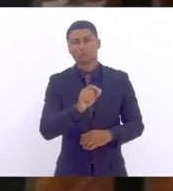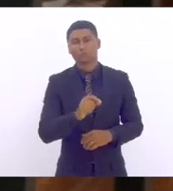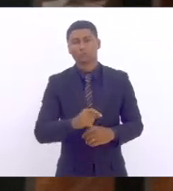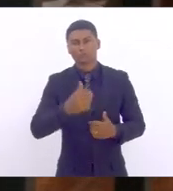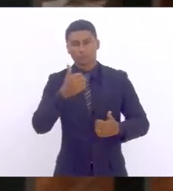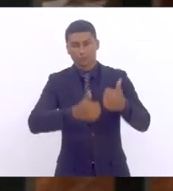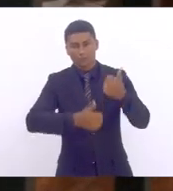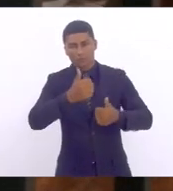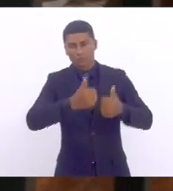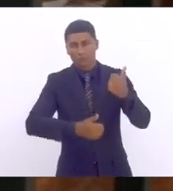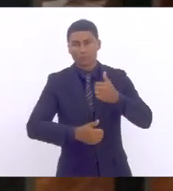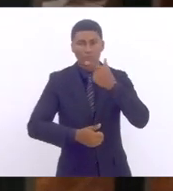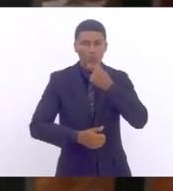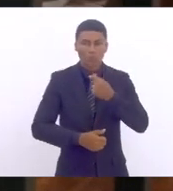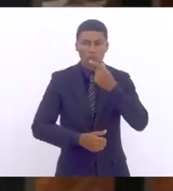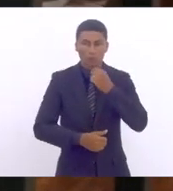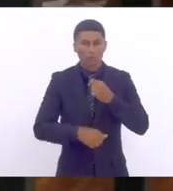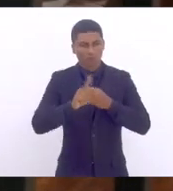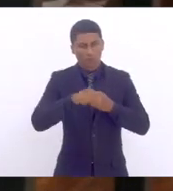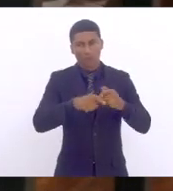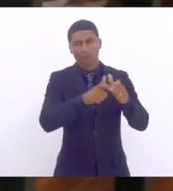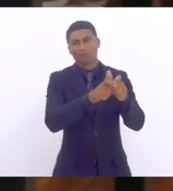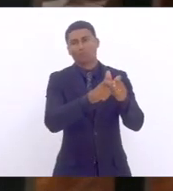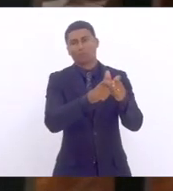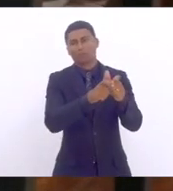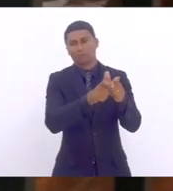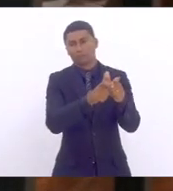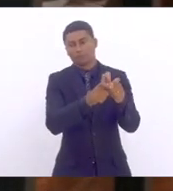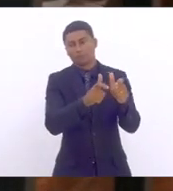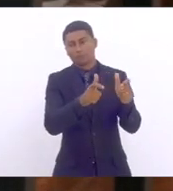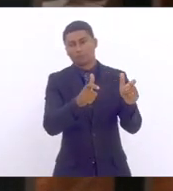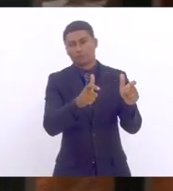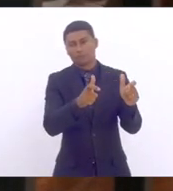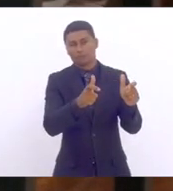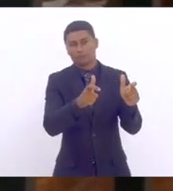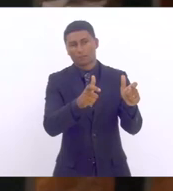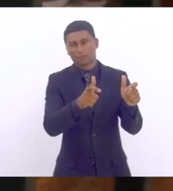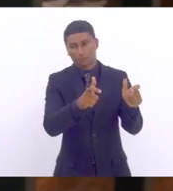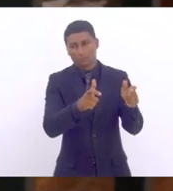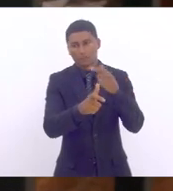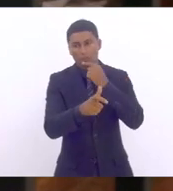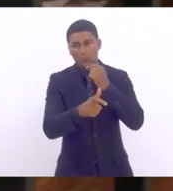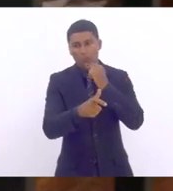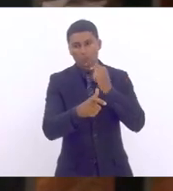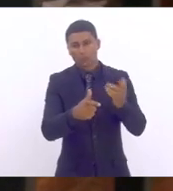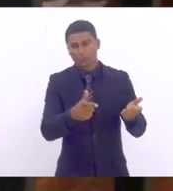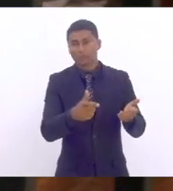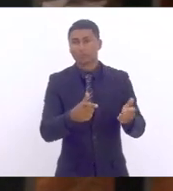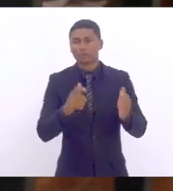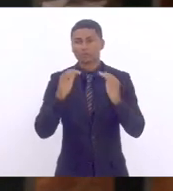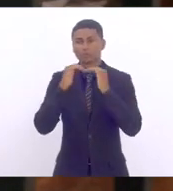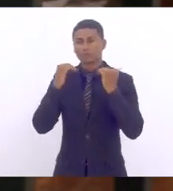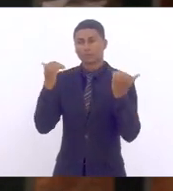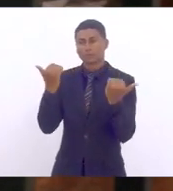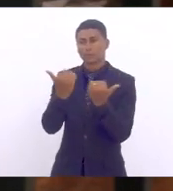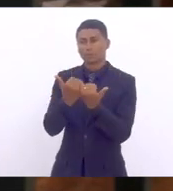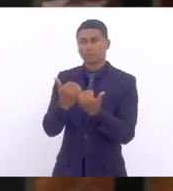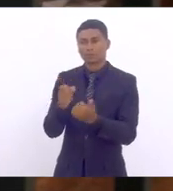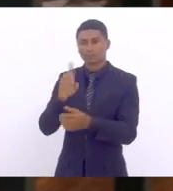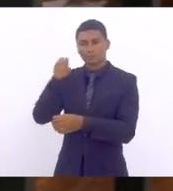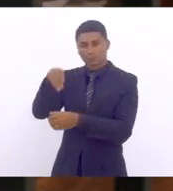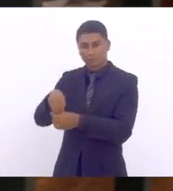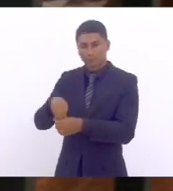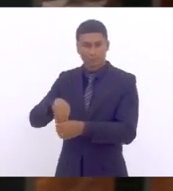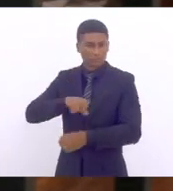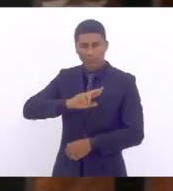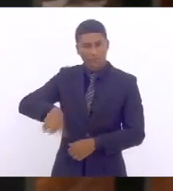futebol masculino é majoritariamente composto por homens. E os estádios não são tão diferentes